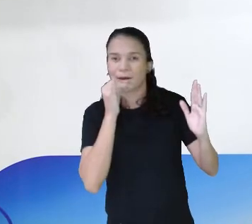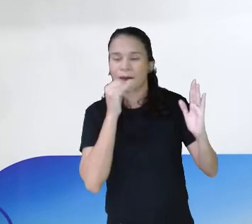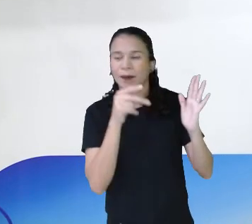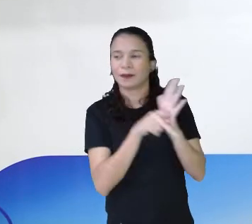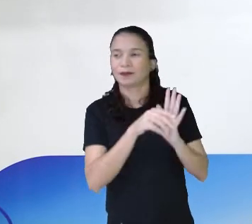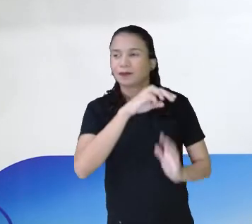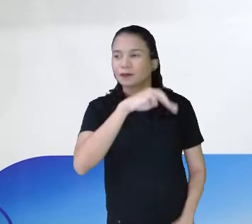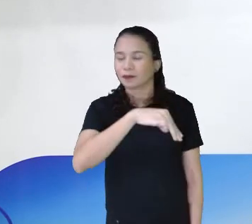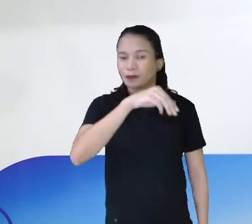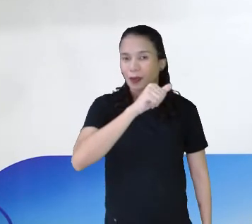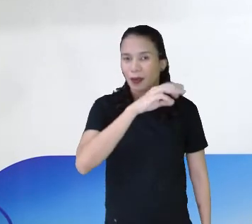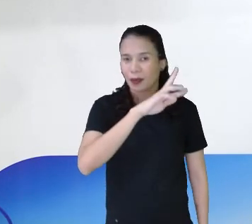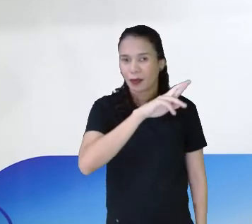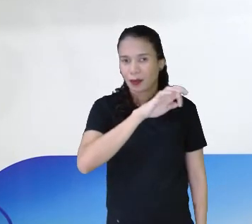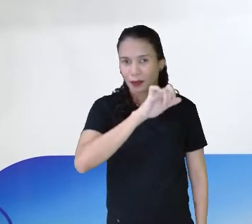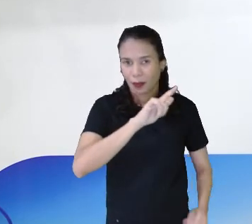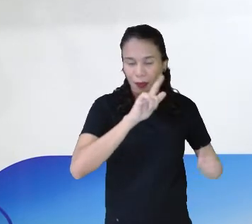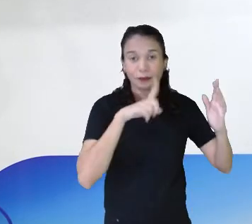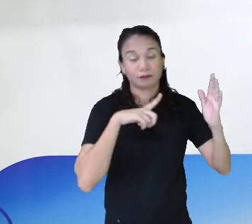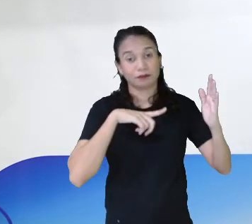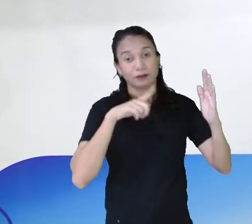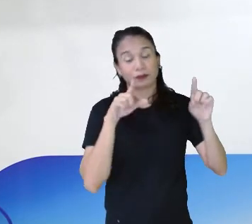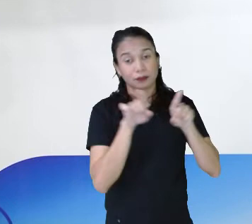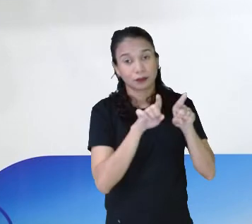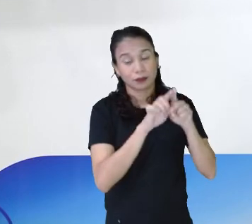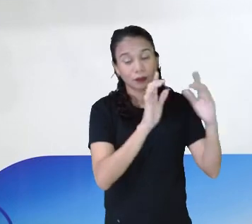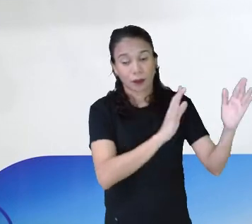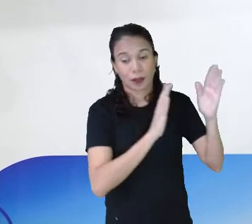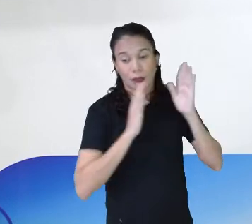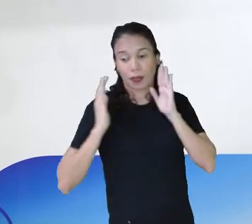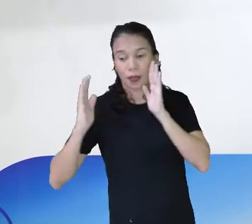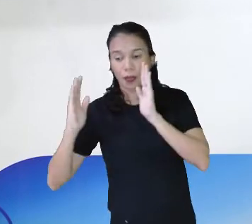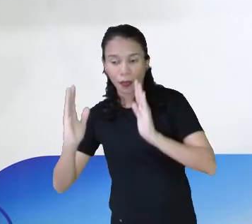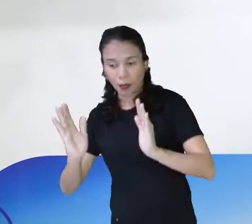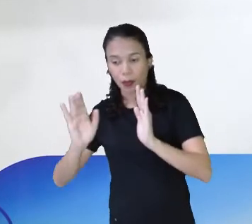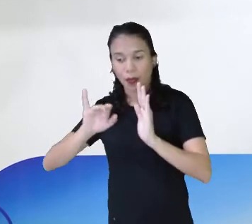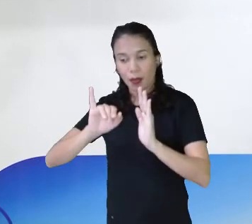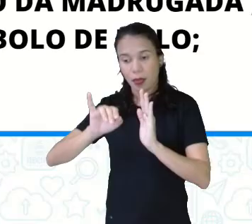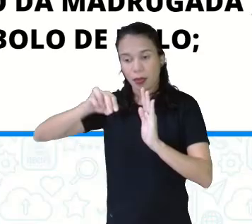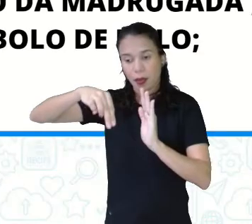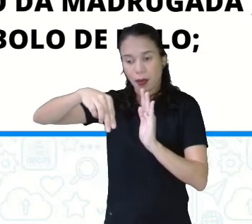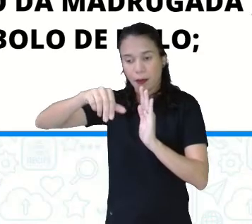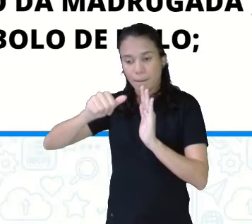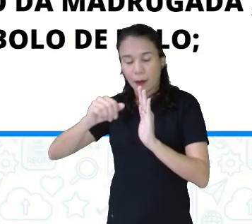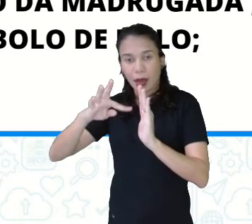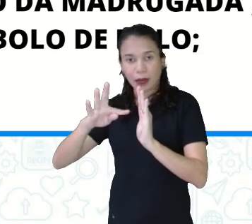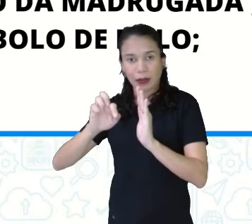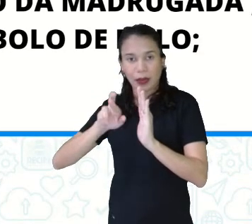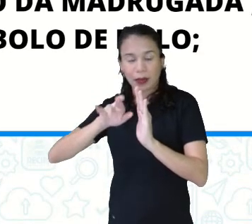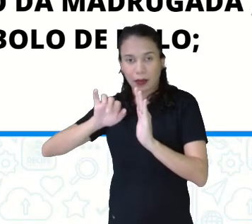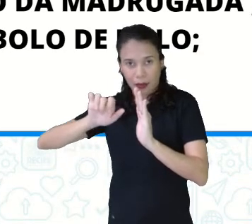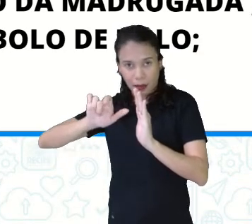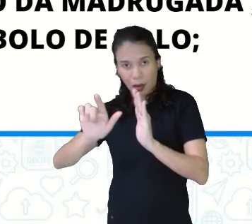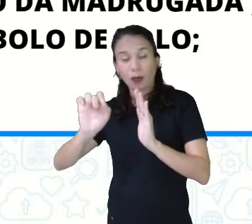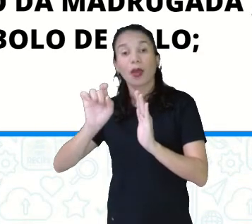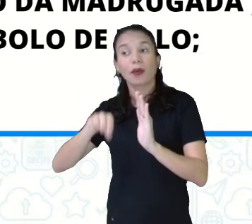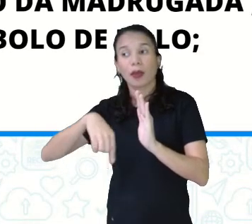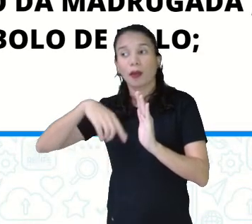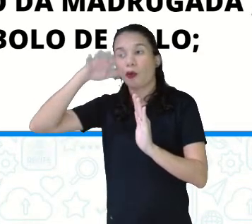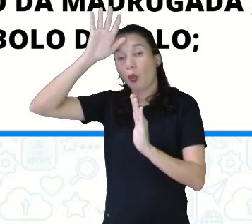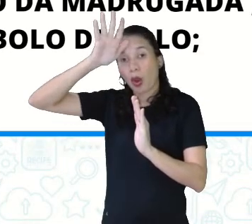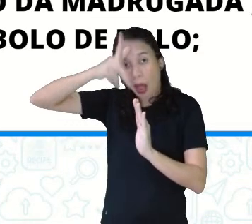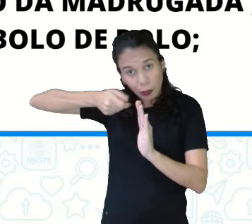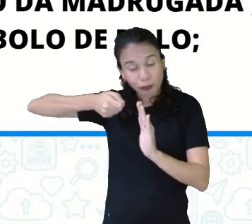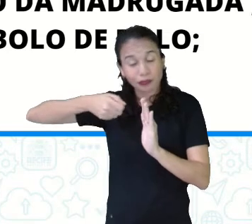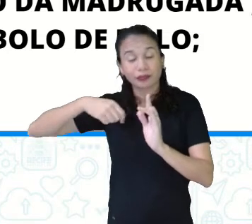patrimônio material de Recife. Temos também o patrimônio imaterial, que eu já falei que é o Galo da Madrugada, e